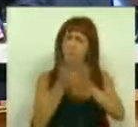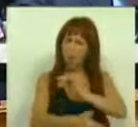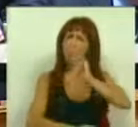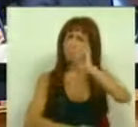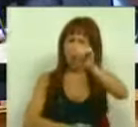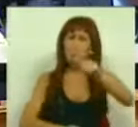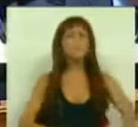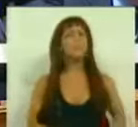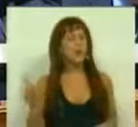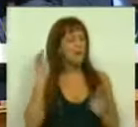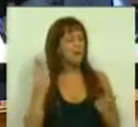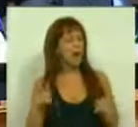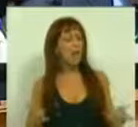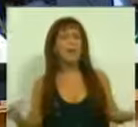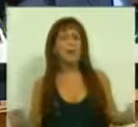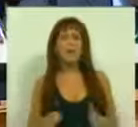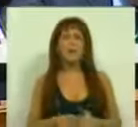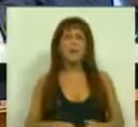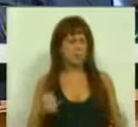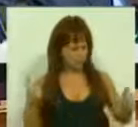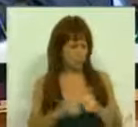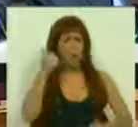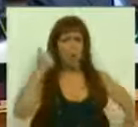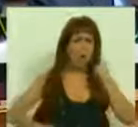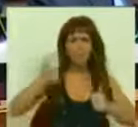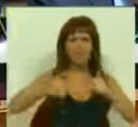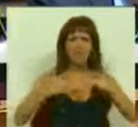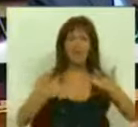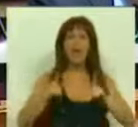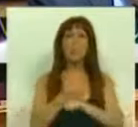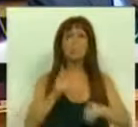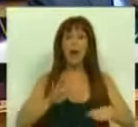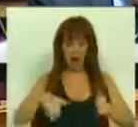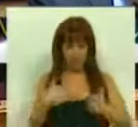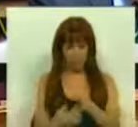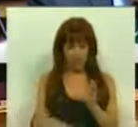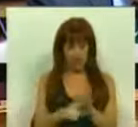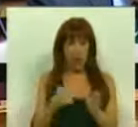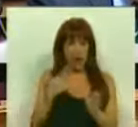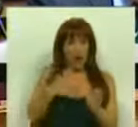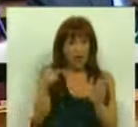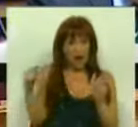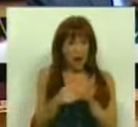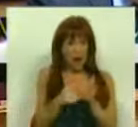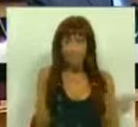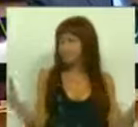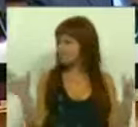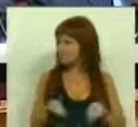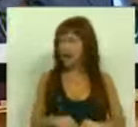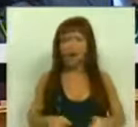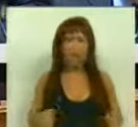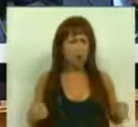de trabalho, de que vale a pena serem competitivos. E é isto que esta proposta de lei pretende: